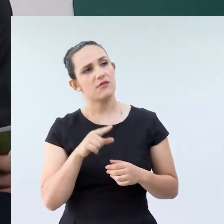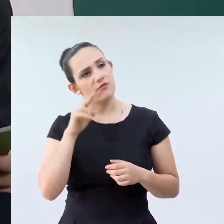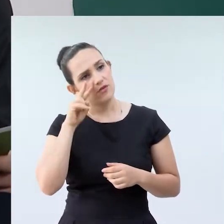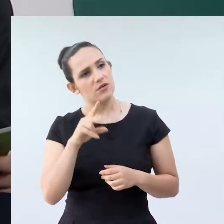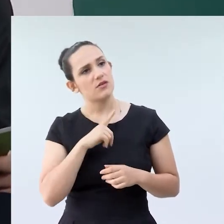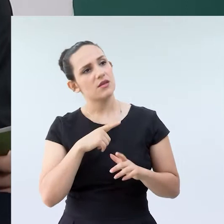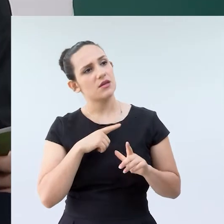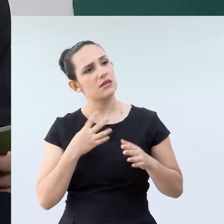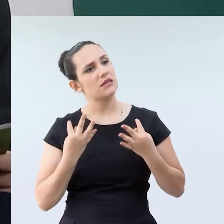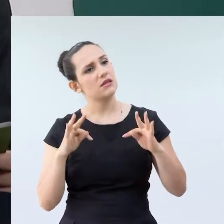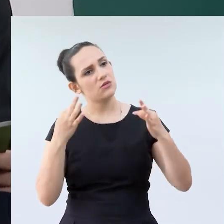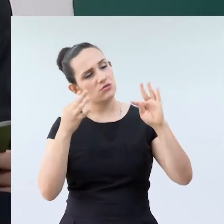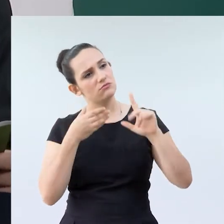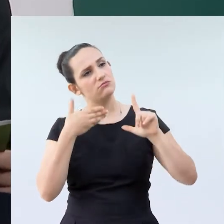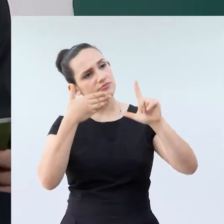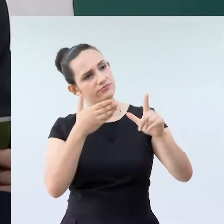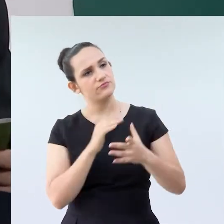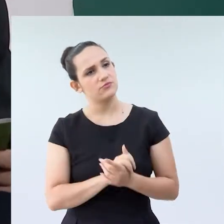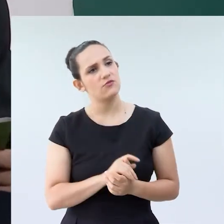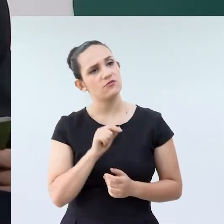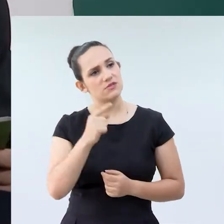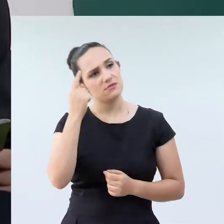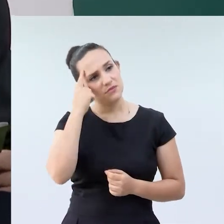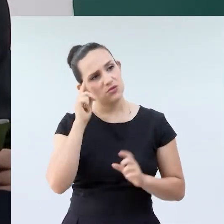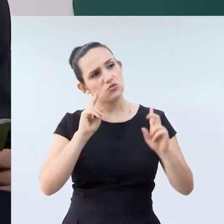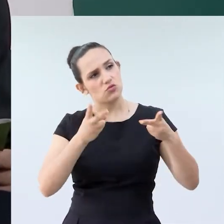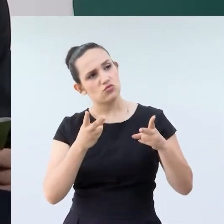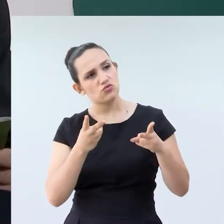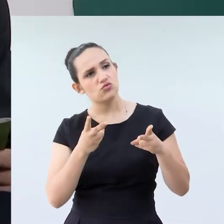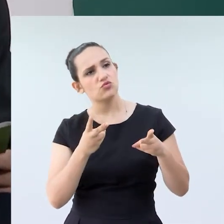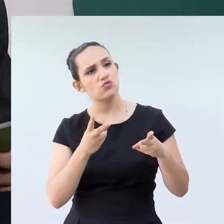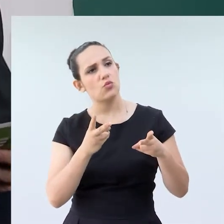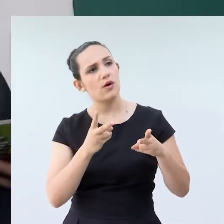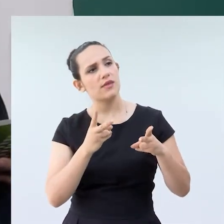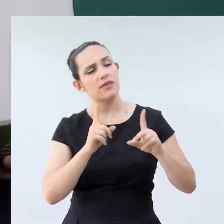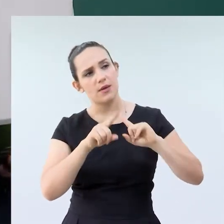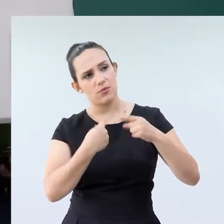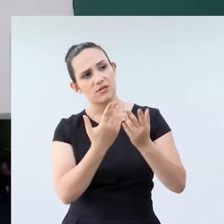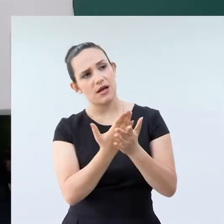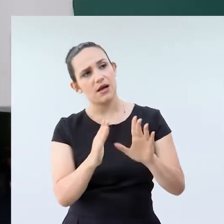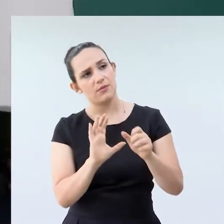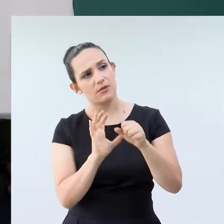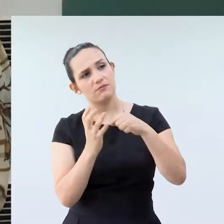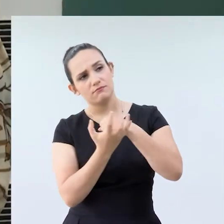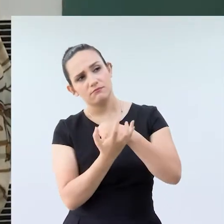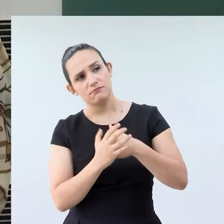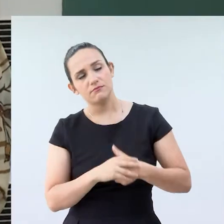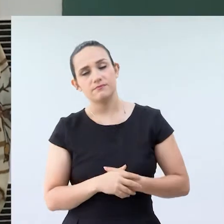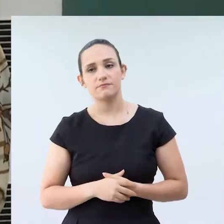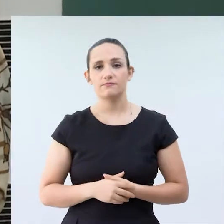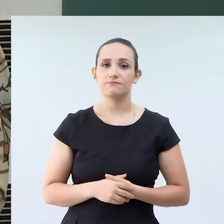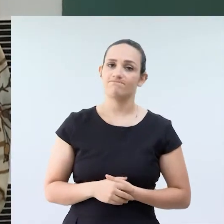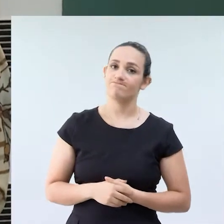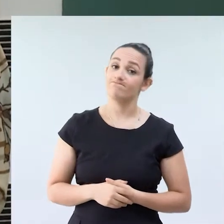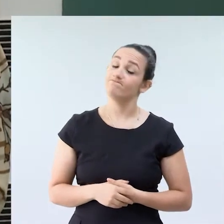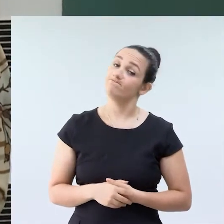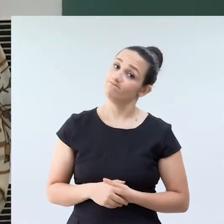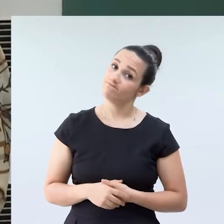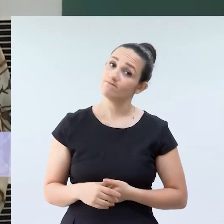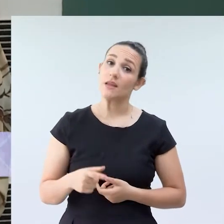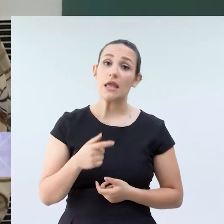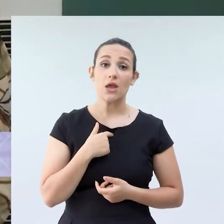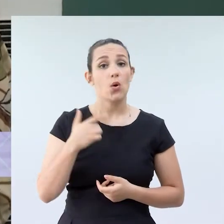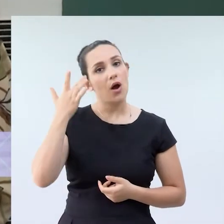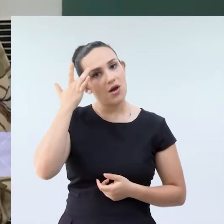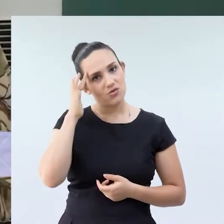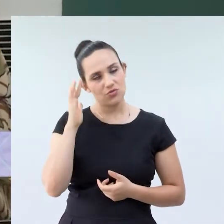online, a senhora acredita que isso veio para ficar pós-pandemia? Bom, eu defendo que nós